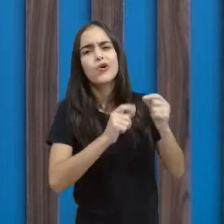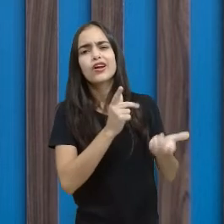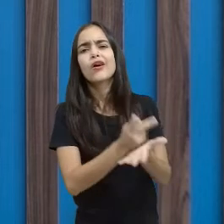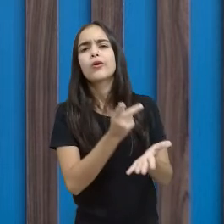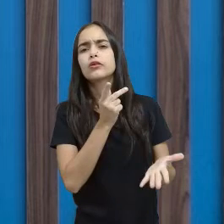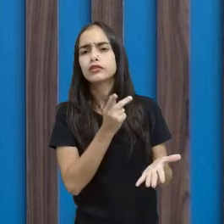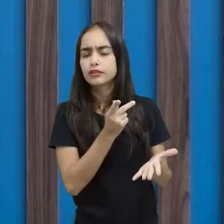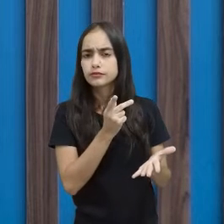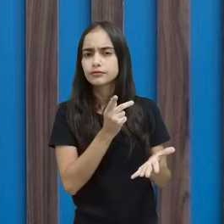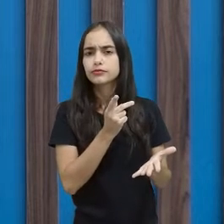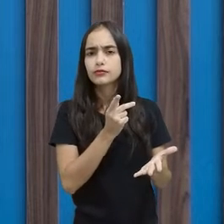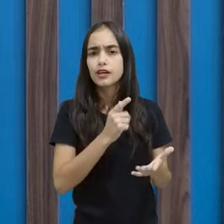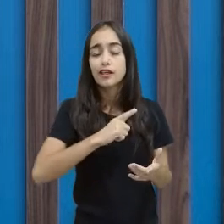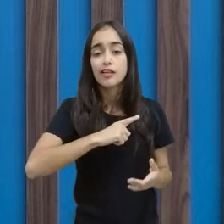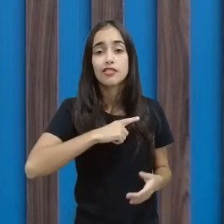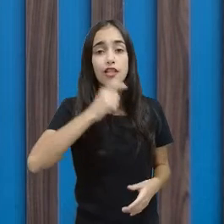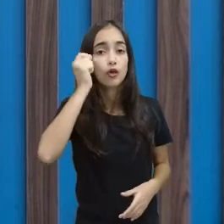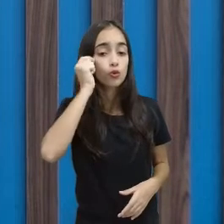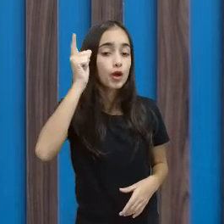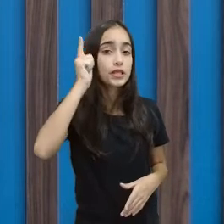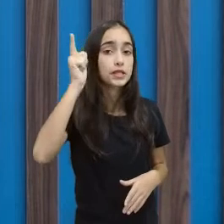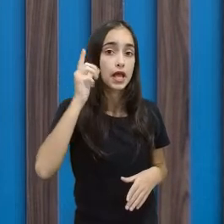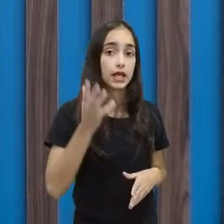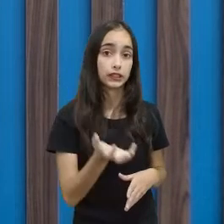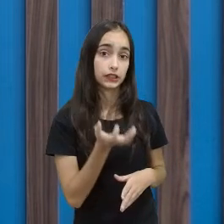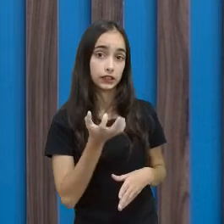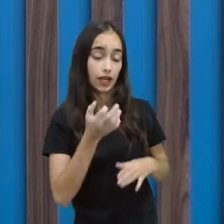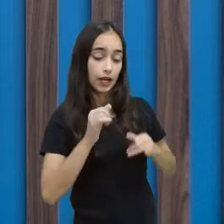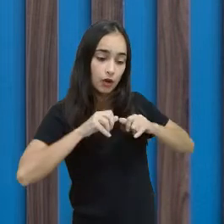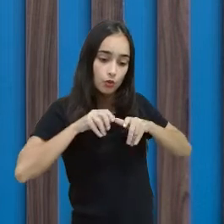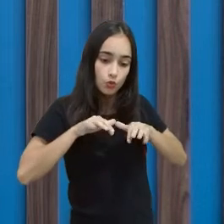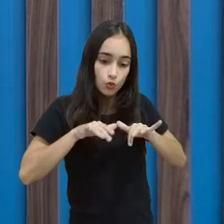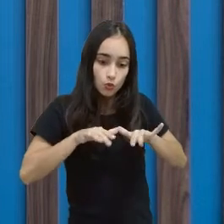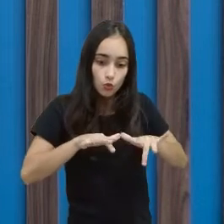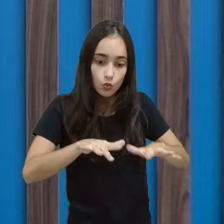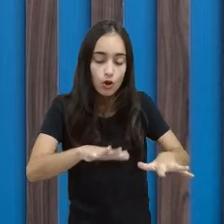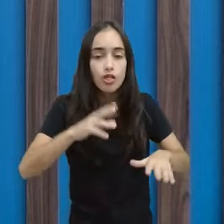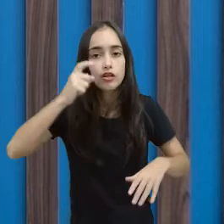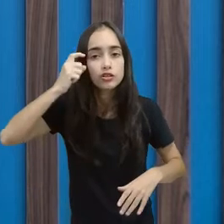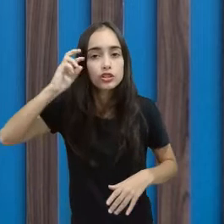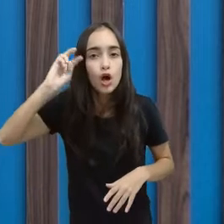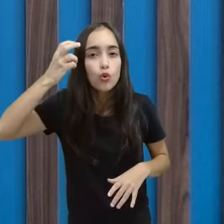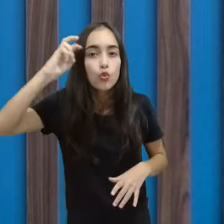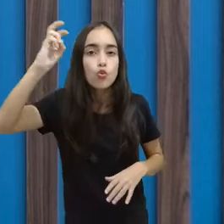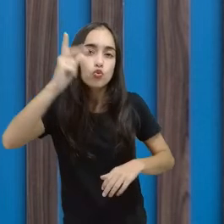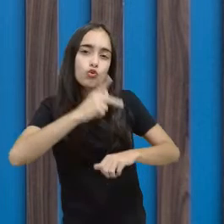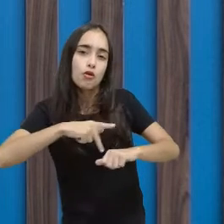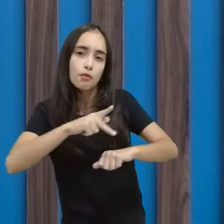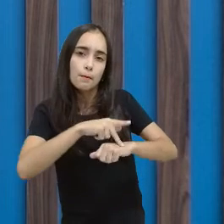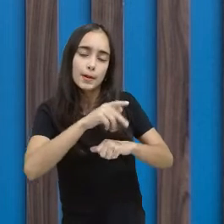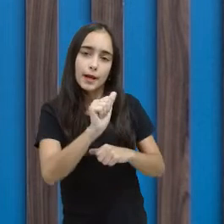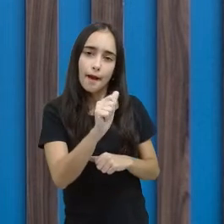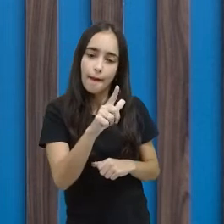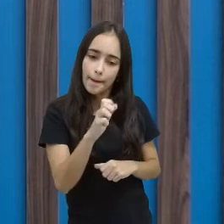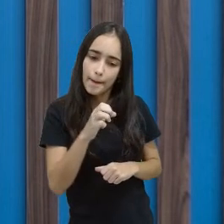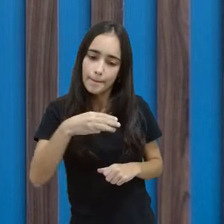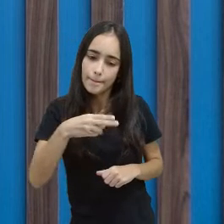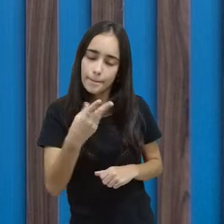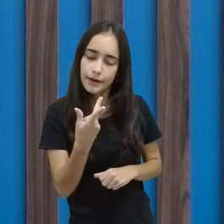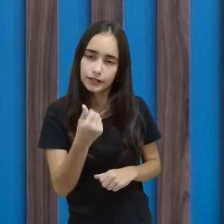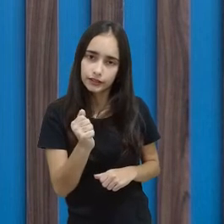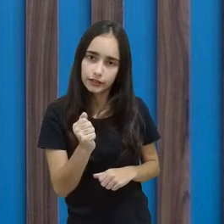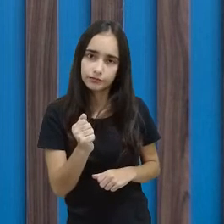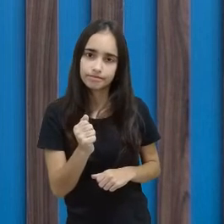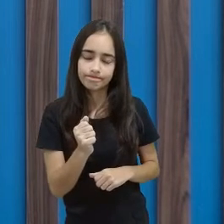Nessa ideia da expansão, né, da cultura alemã, da expansão da raça pura, né, chamado Anschluss,